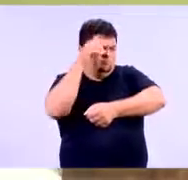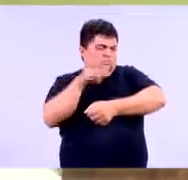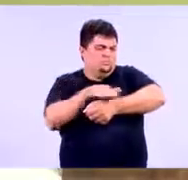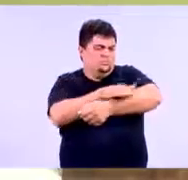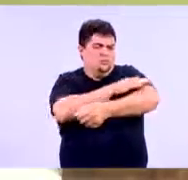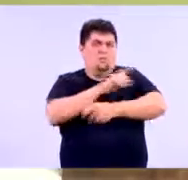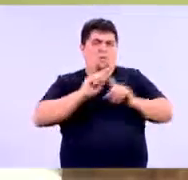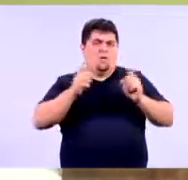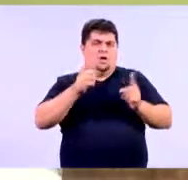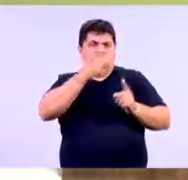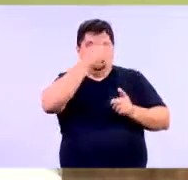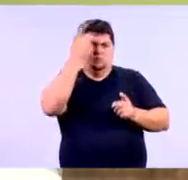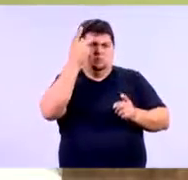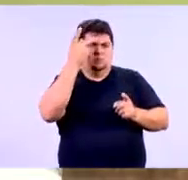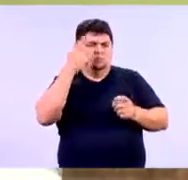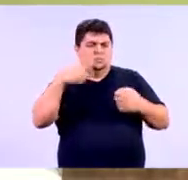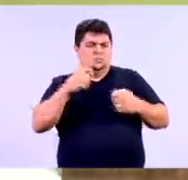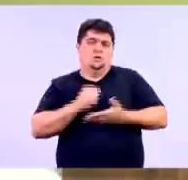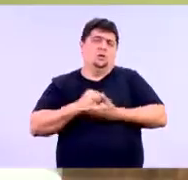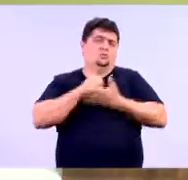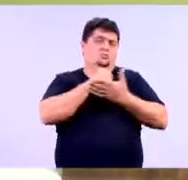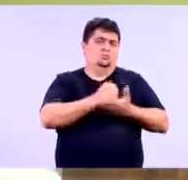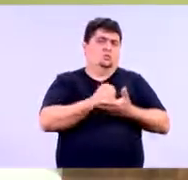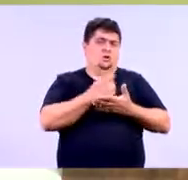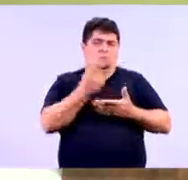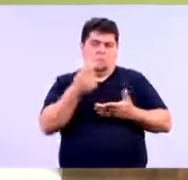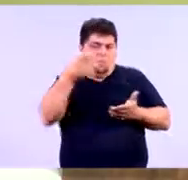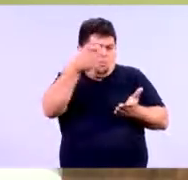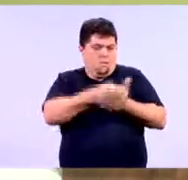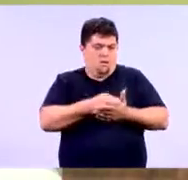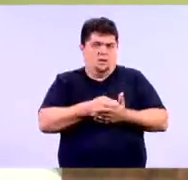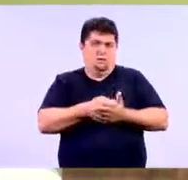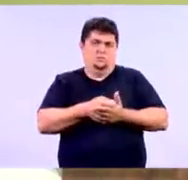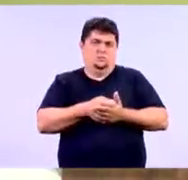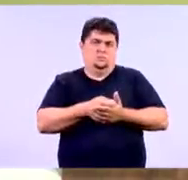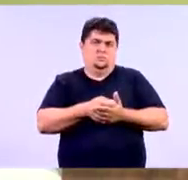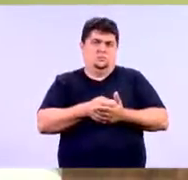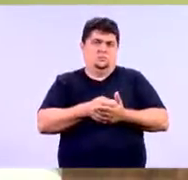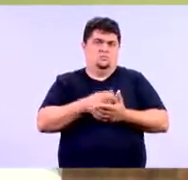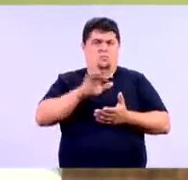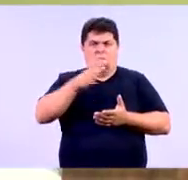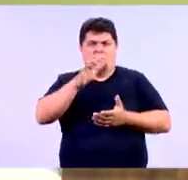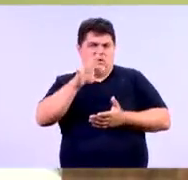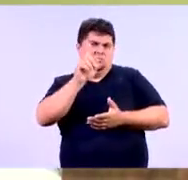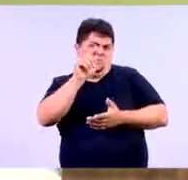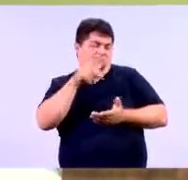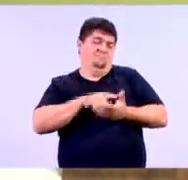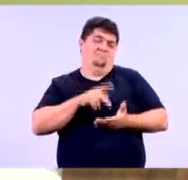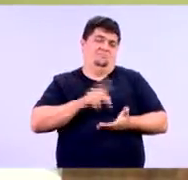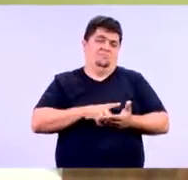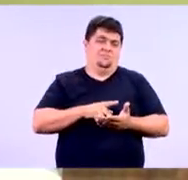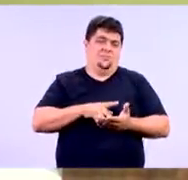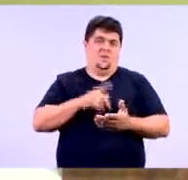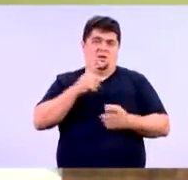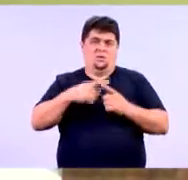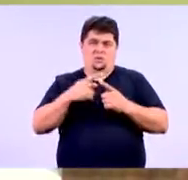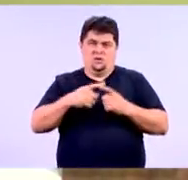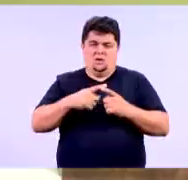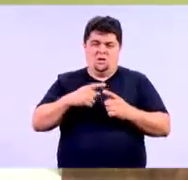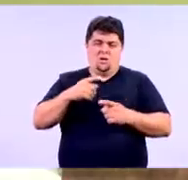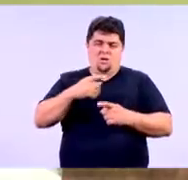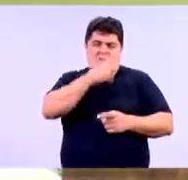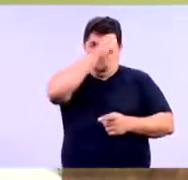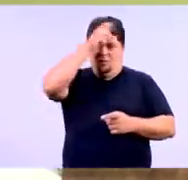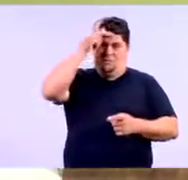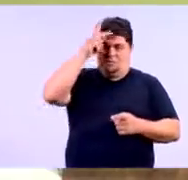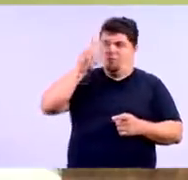ruas, moradores aqui do bairro terão que ajudar, terão que custear. É aproximadamente isso que seria a contribuição de melhoria. Vai haver